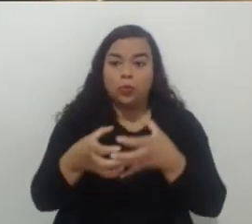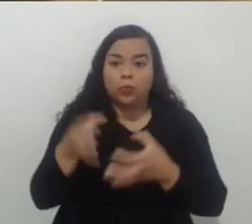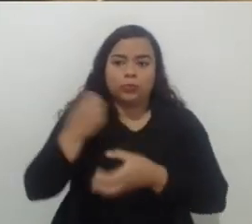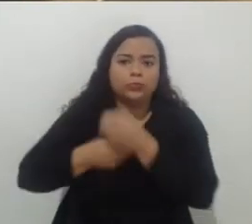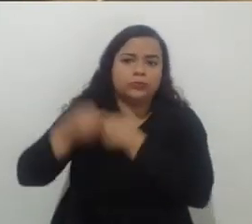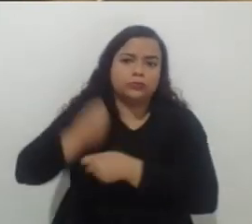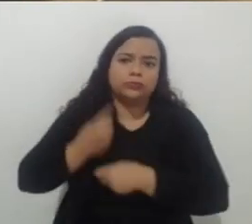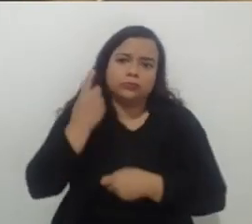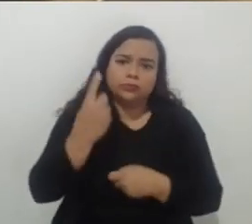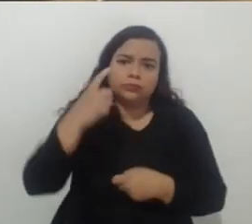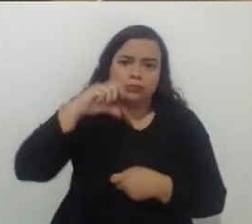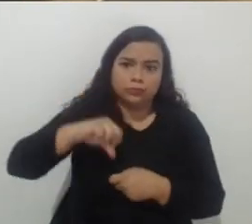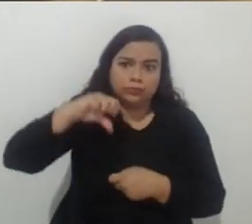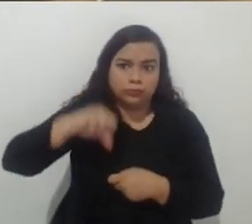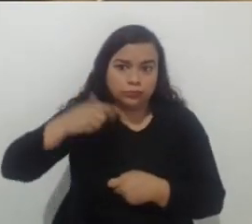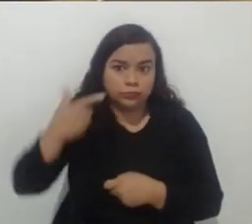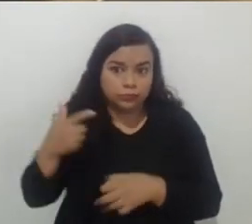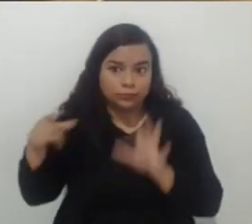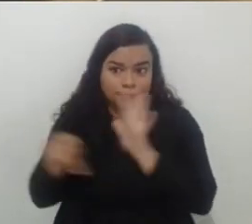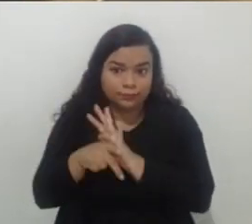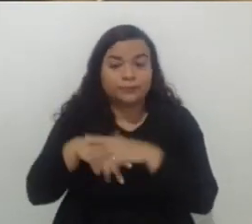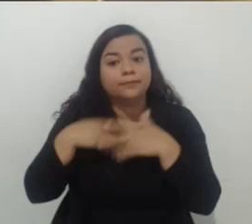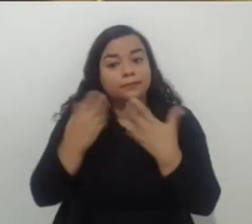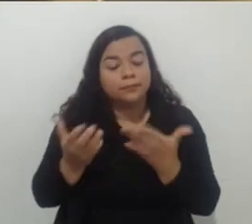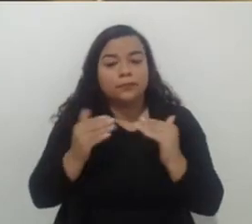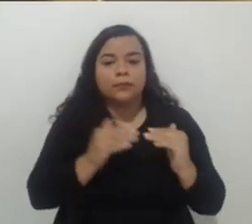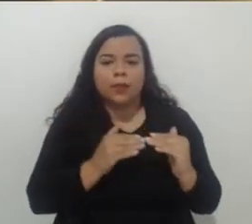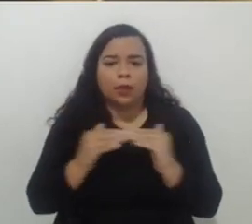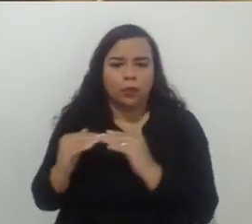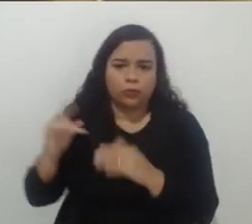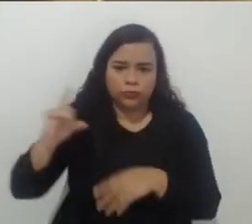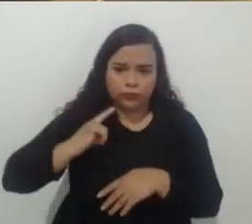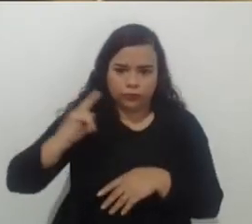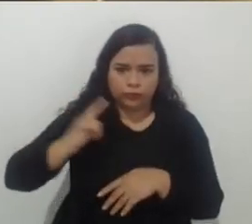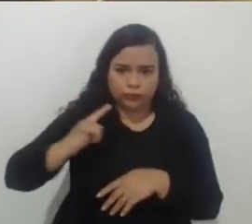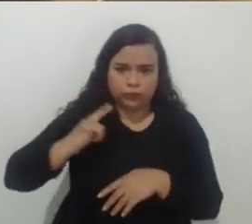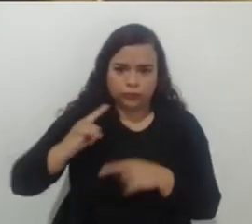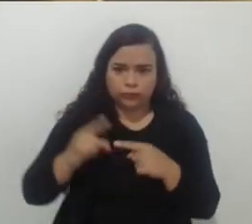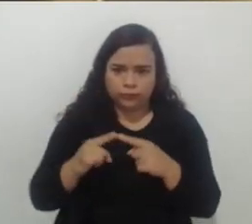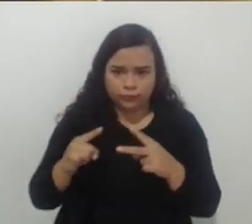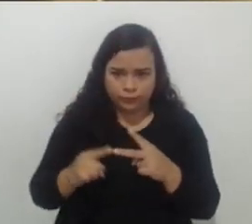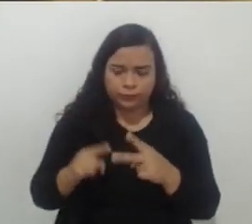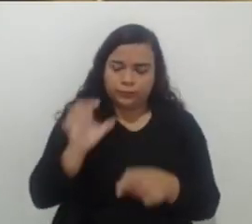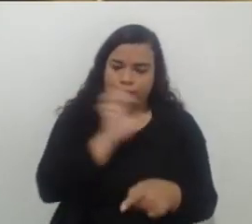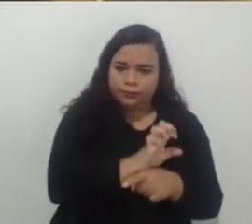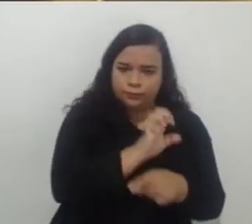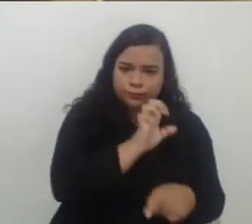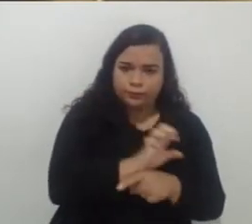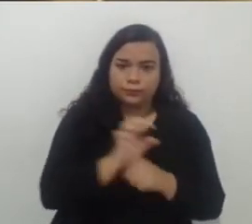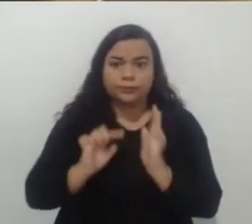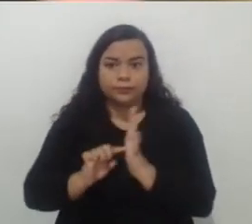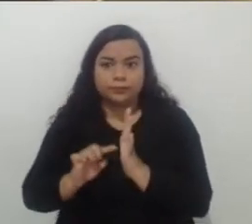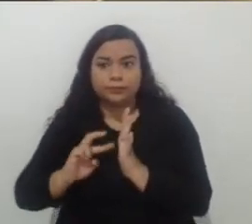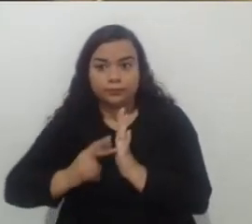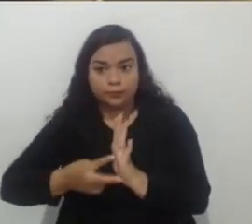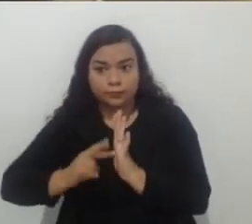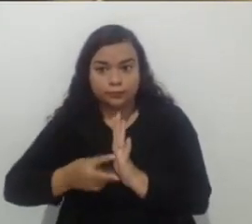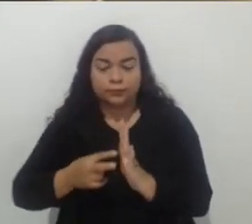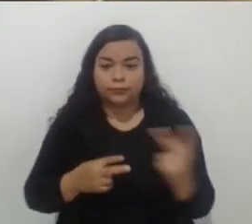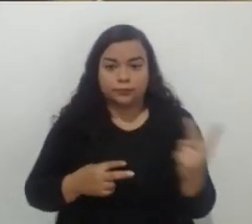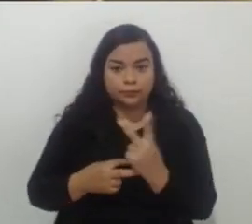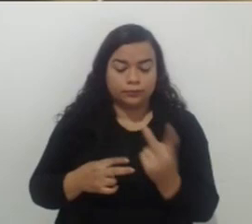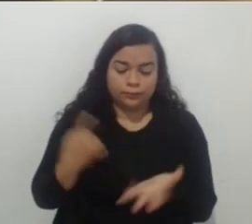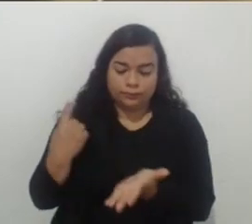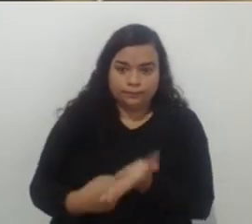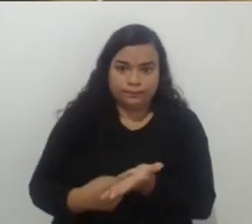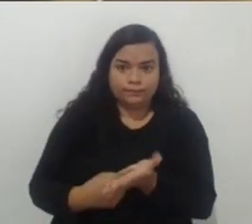momento, assim, um acordo feito entre essas duas entidades, o Estado e o sindicato, em que é